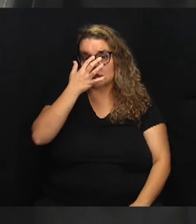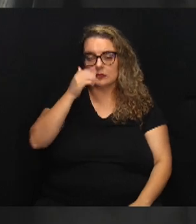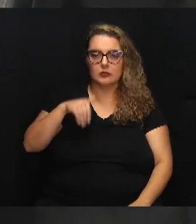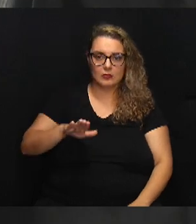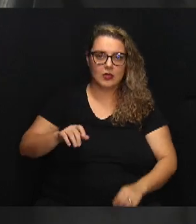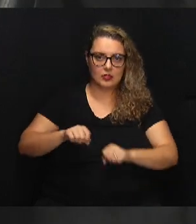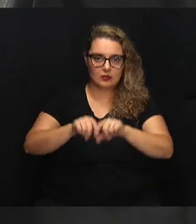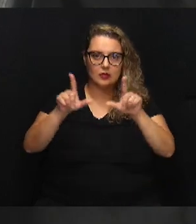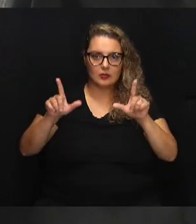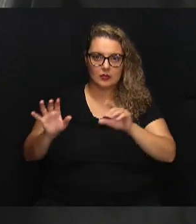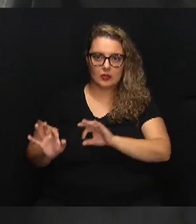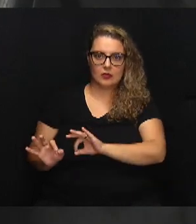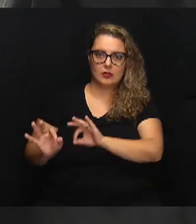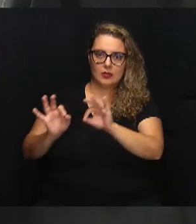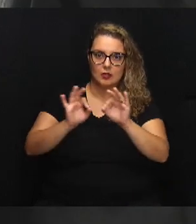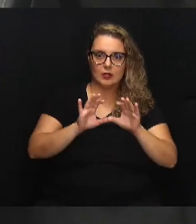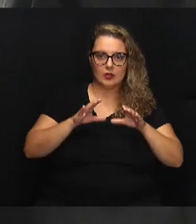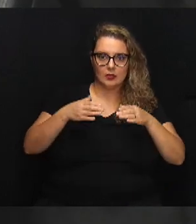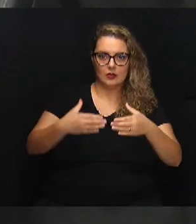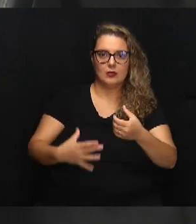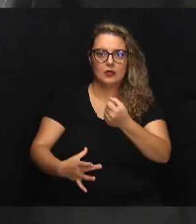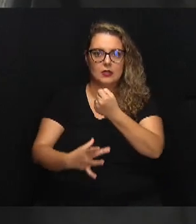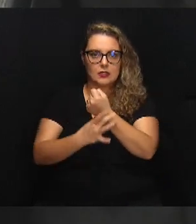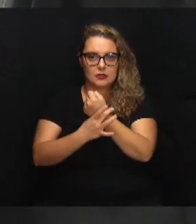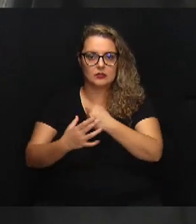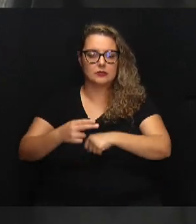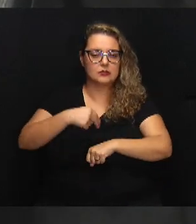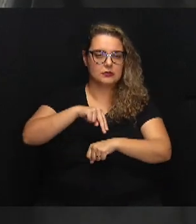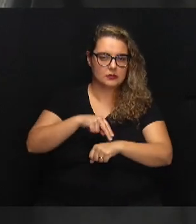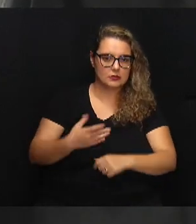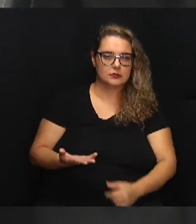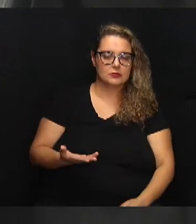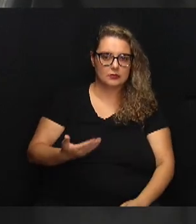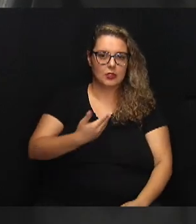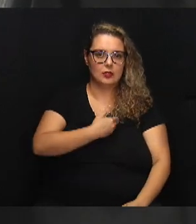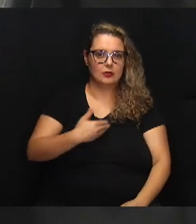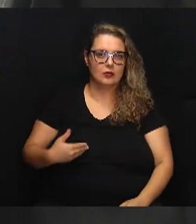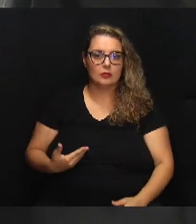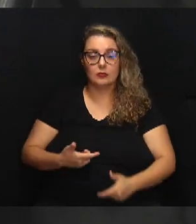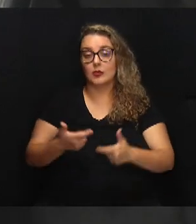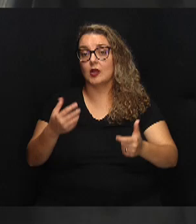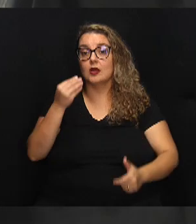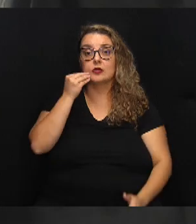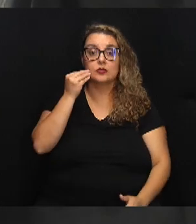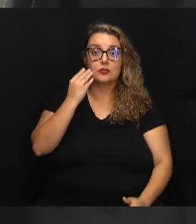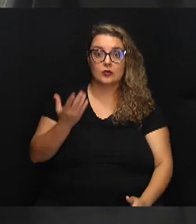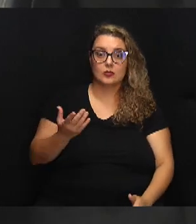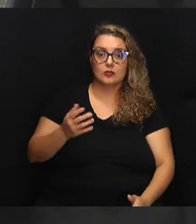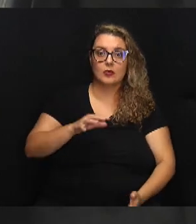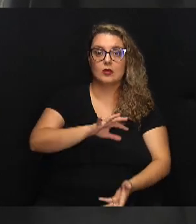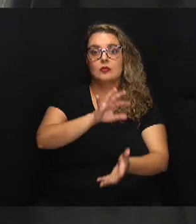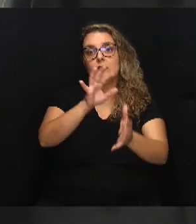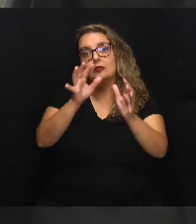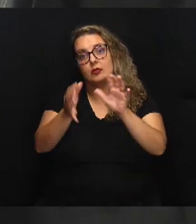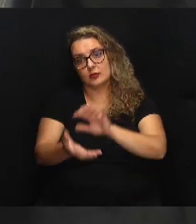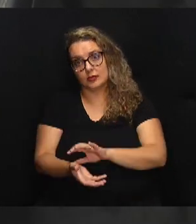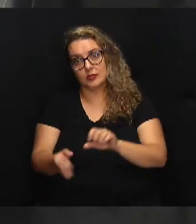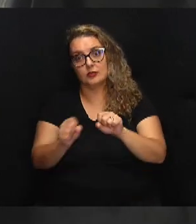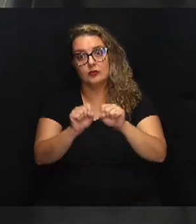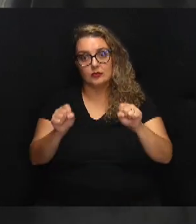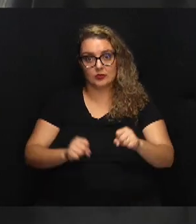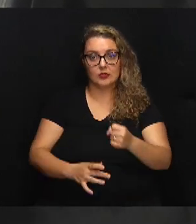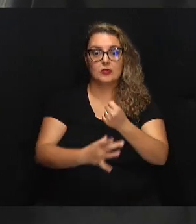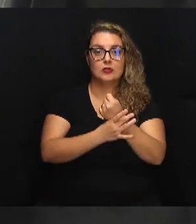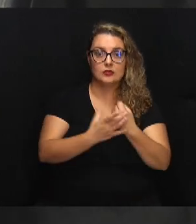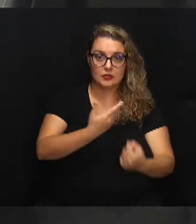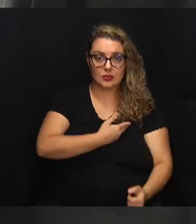esse de acompanhar a Conferência Nacional de Segurança Pública, que foi uma grande tentativa de fazer uma reforma no sistema de segurança pública